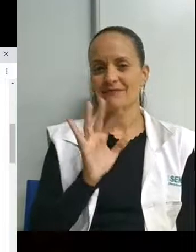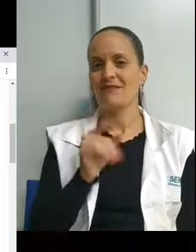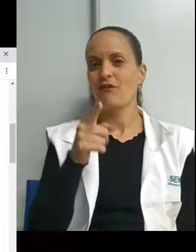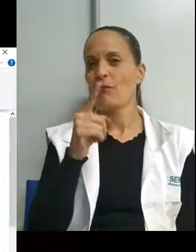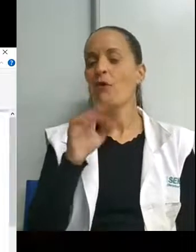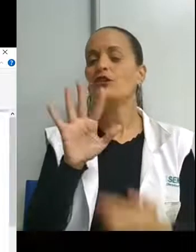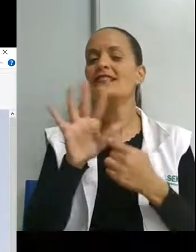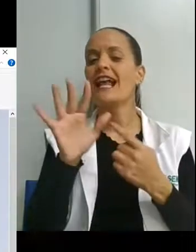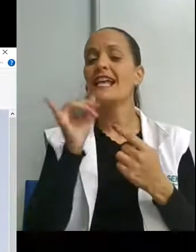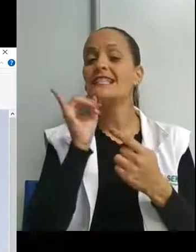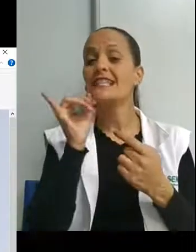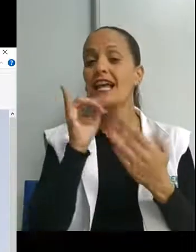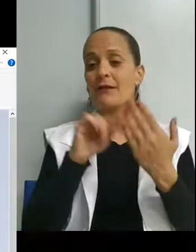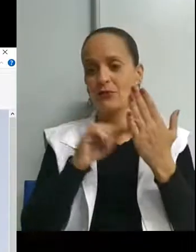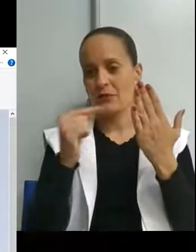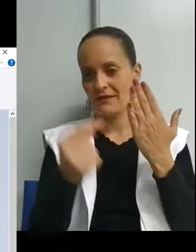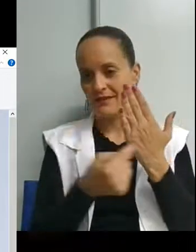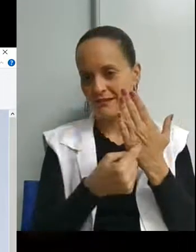ó.